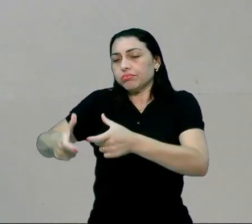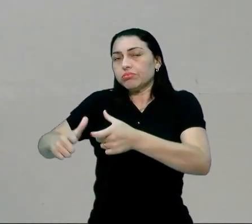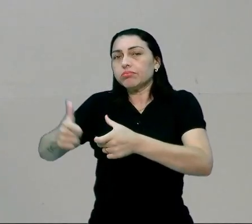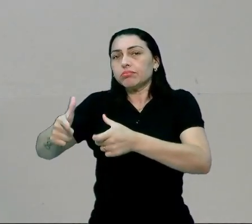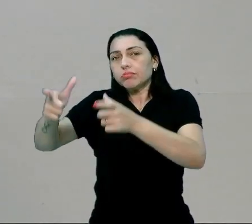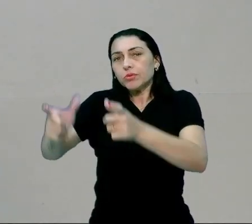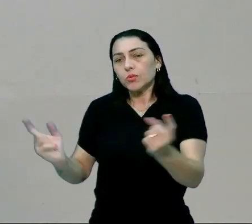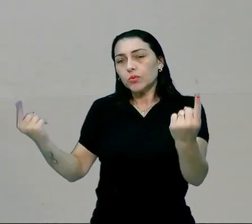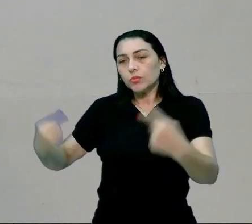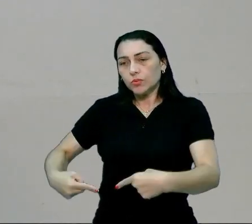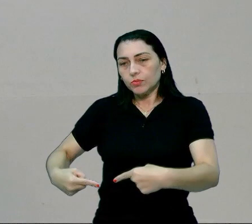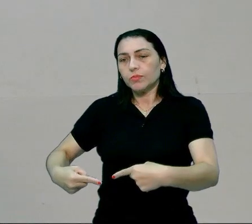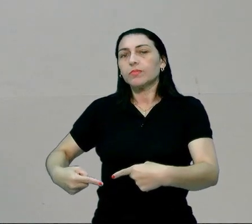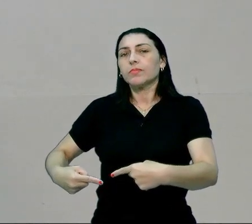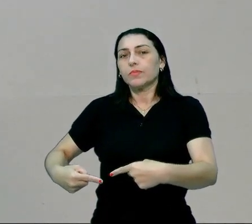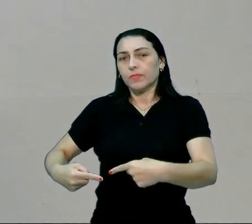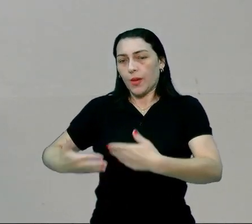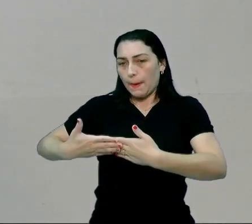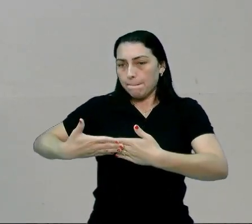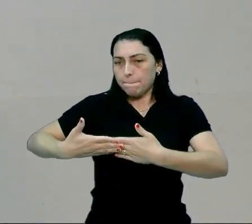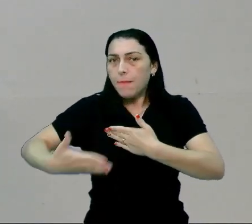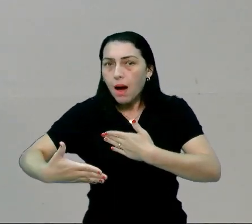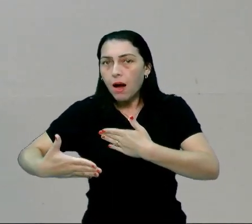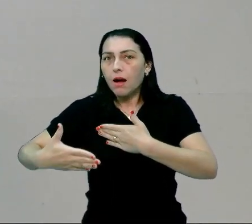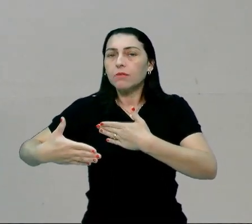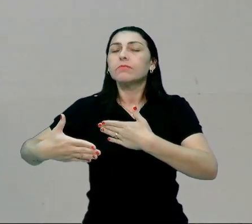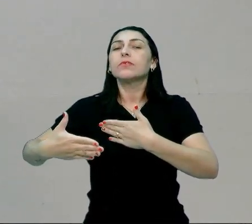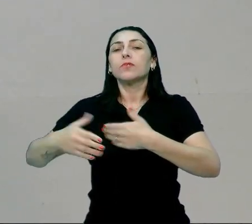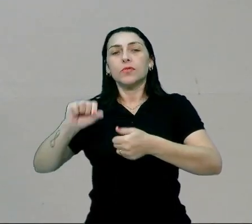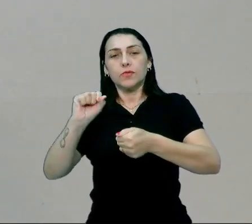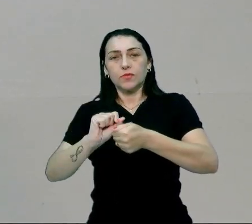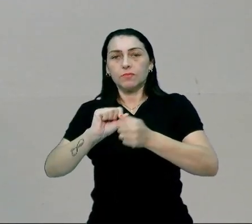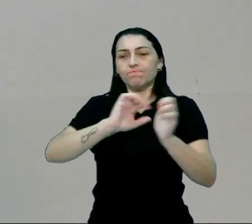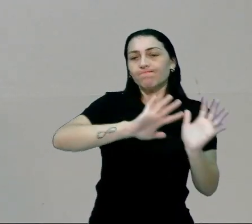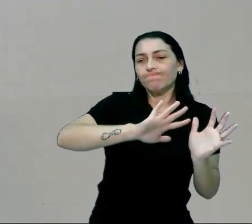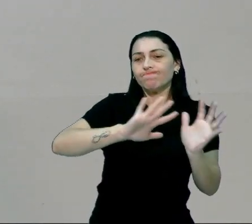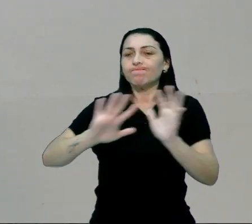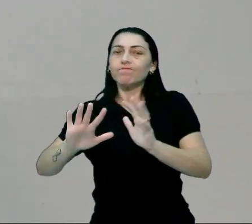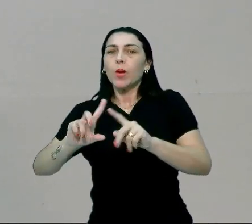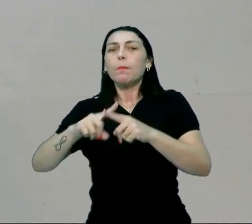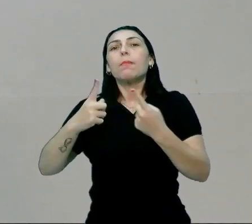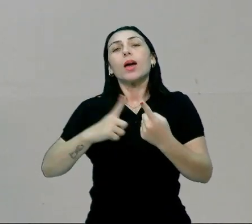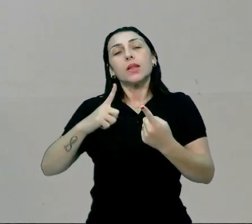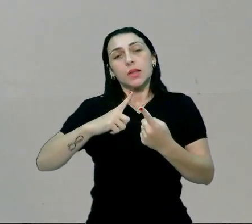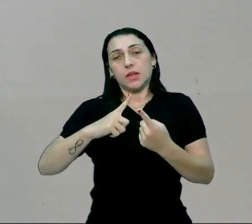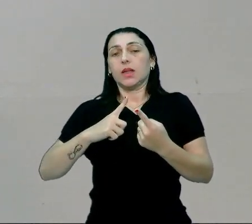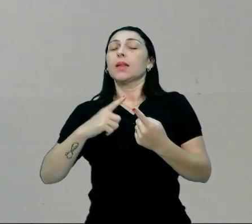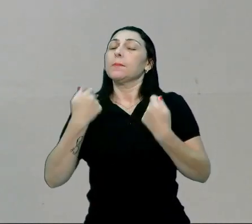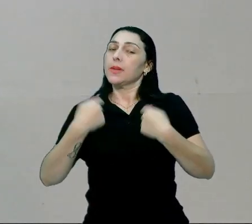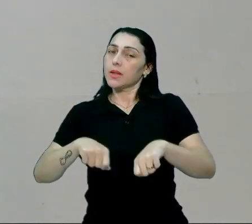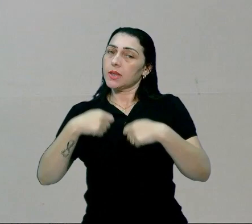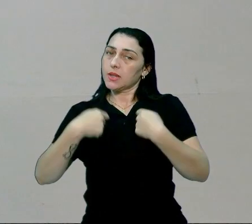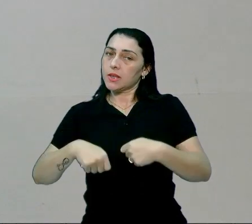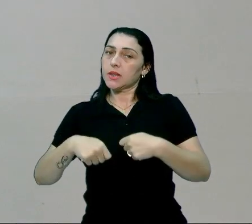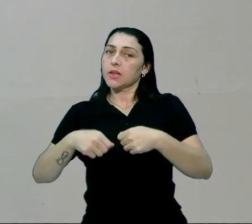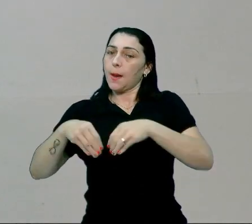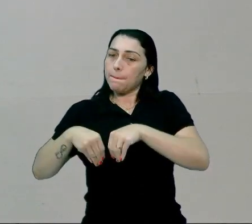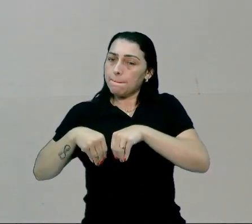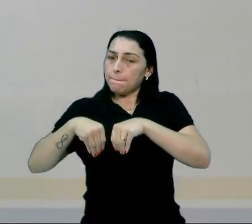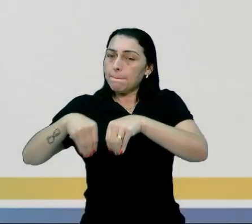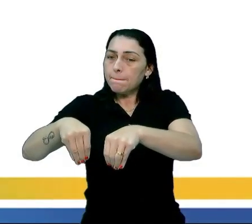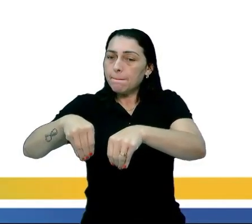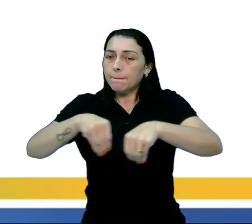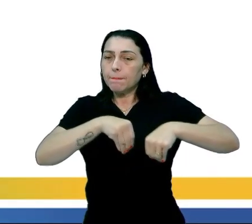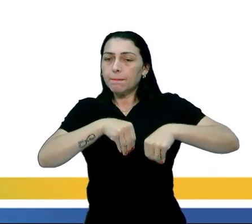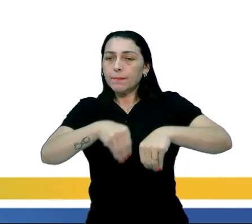adversário, eu tenho que partir para o ataque e eles vão ficar ali na defesa, mas tem uma zona em que a gente tem que migrar, tem que